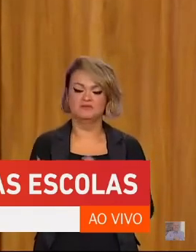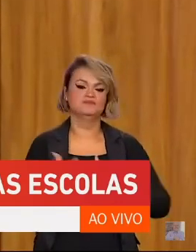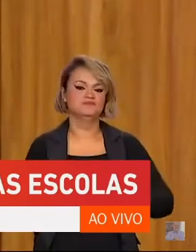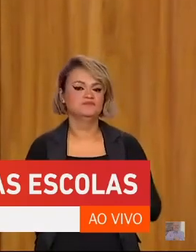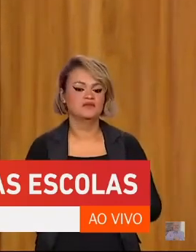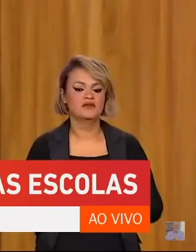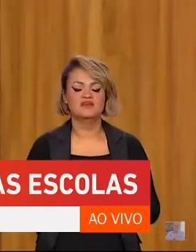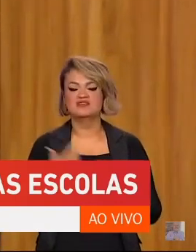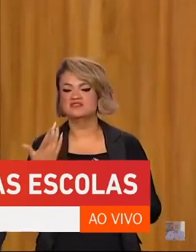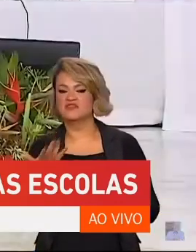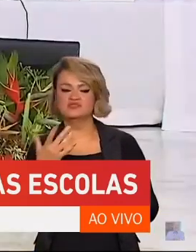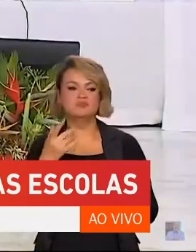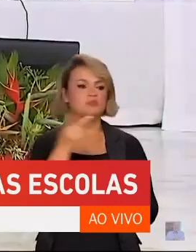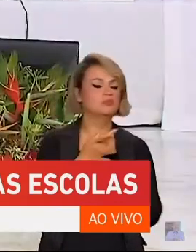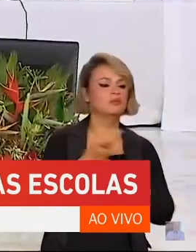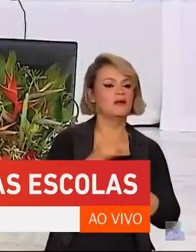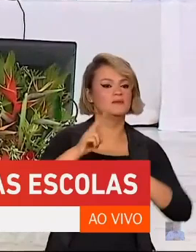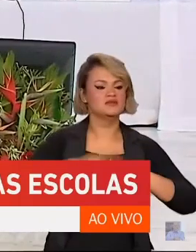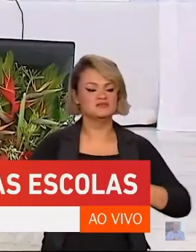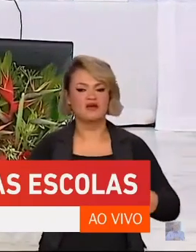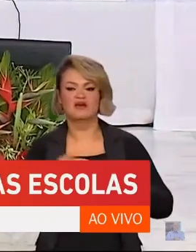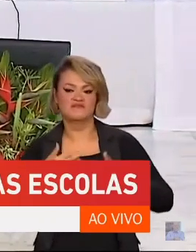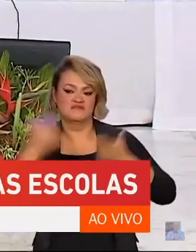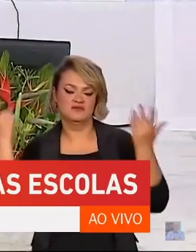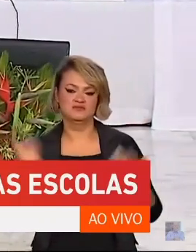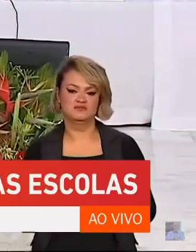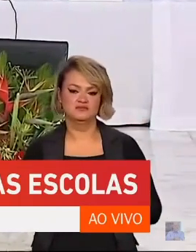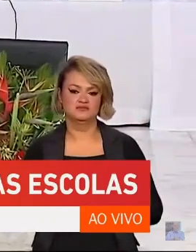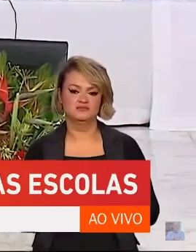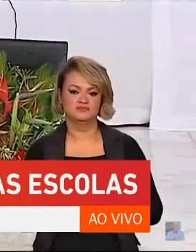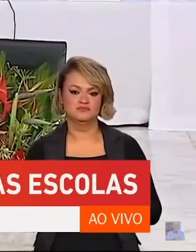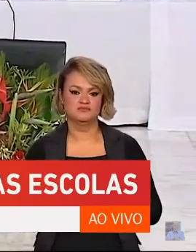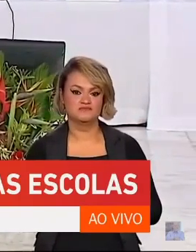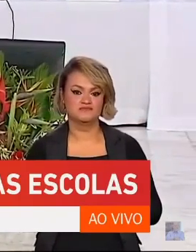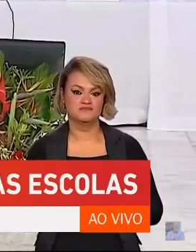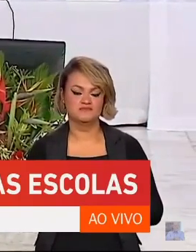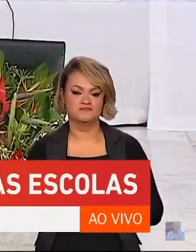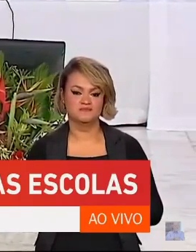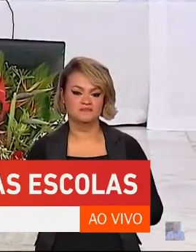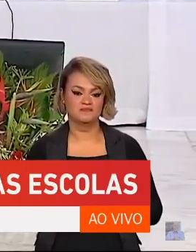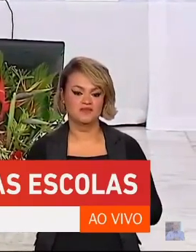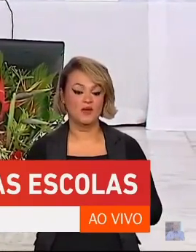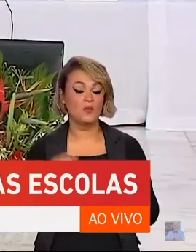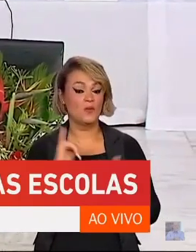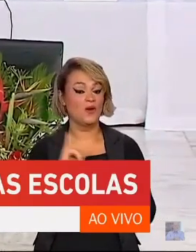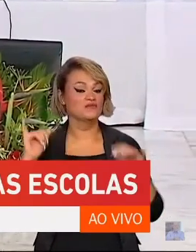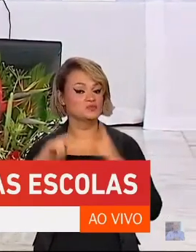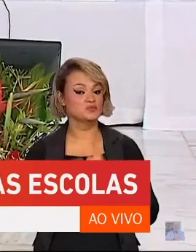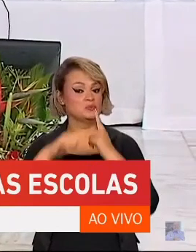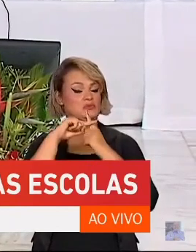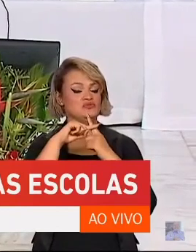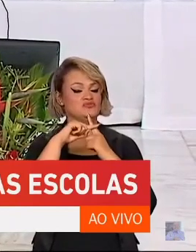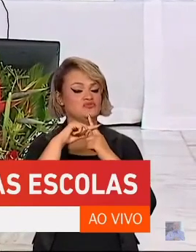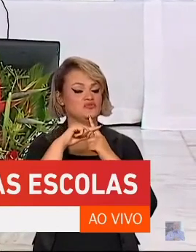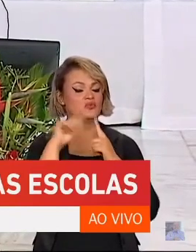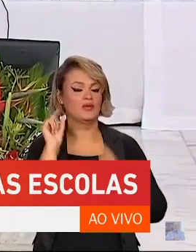nacional, seja de buscas e apreensões, de prisões e assim sucessivamente. A notícia positiva com a qual